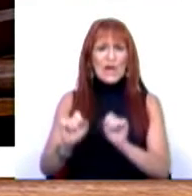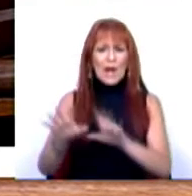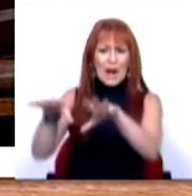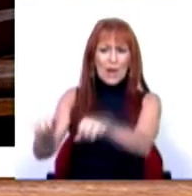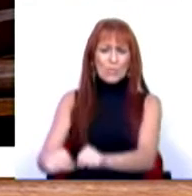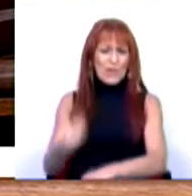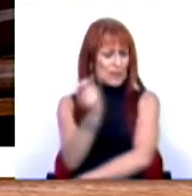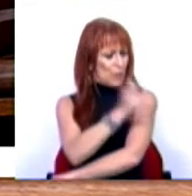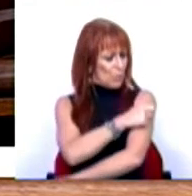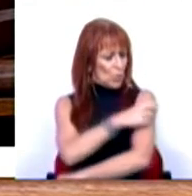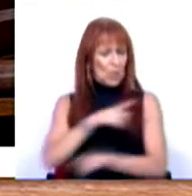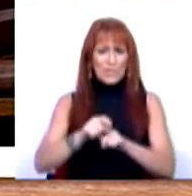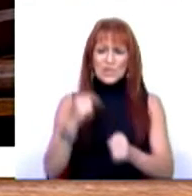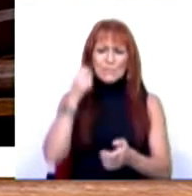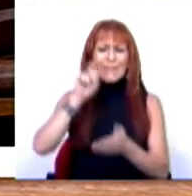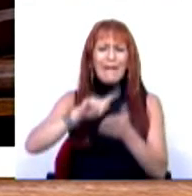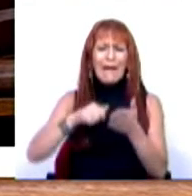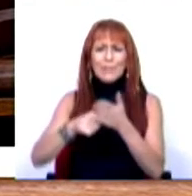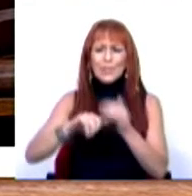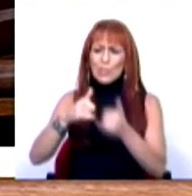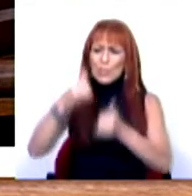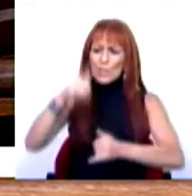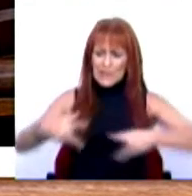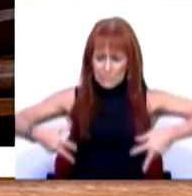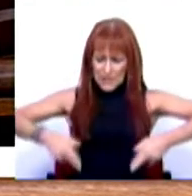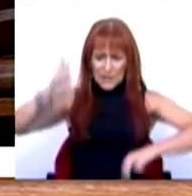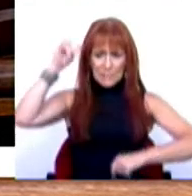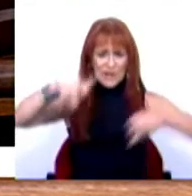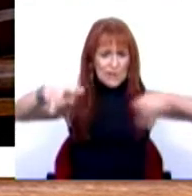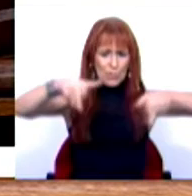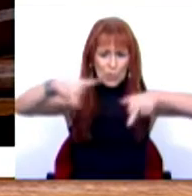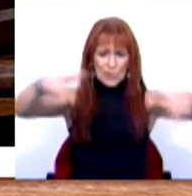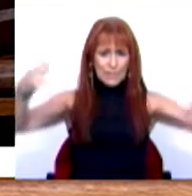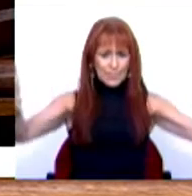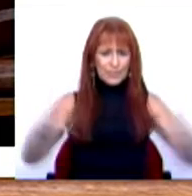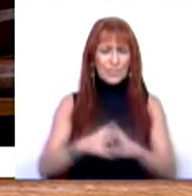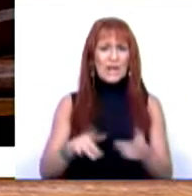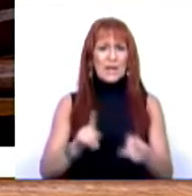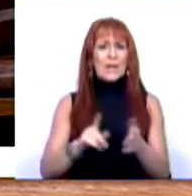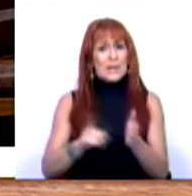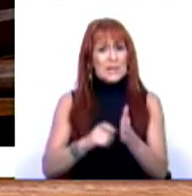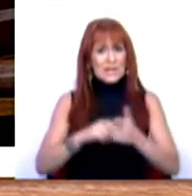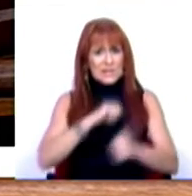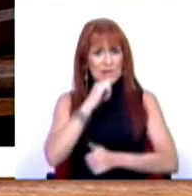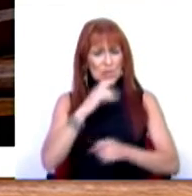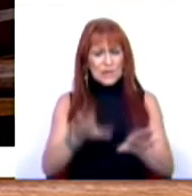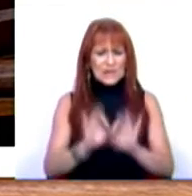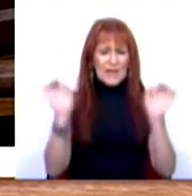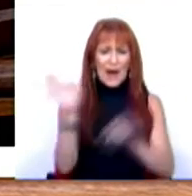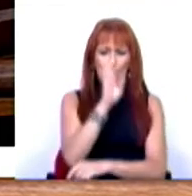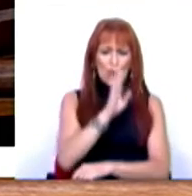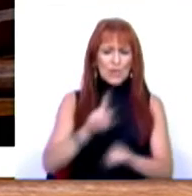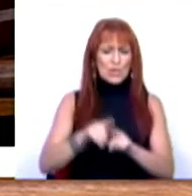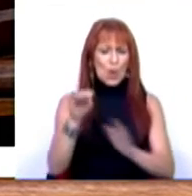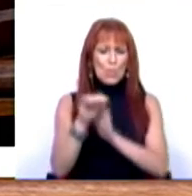captura, vacinação, identificação eletrónica e esterilização dos animais errantes, sempre que necessário, assim como a